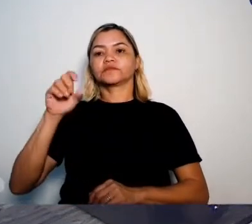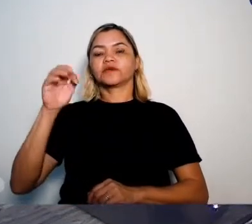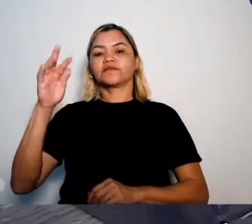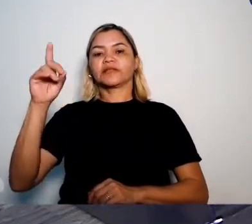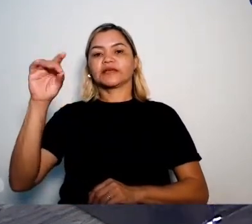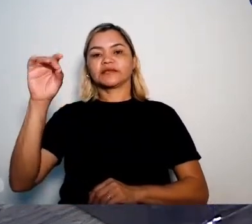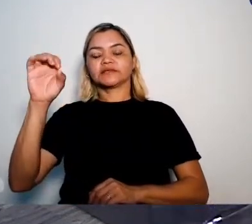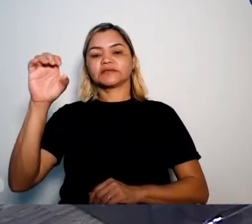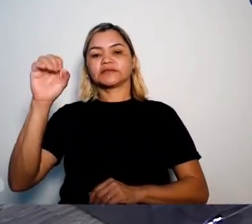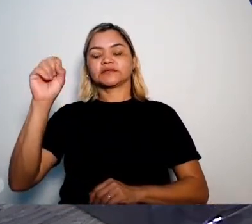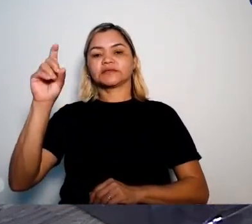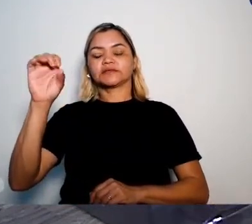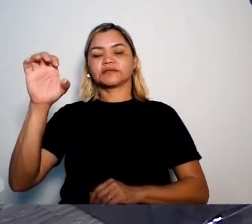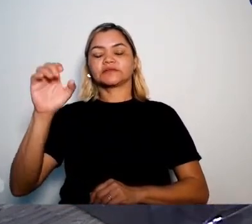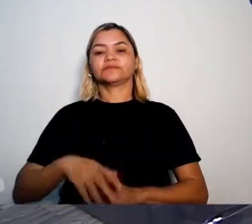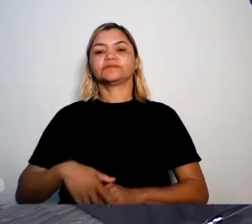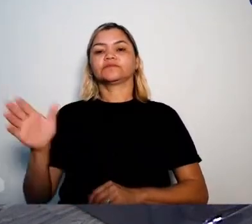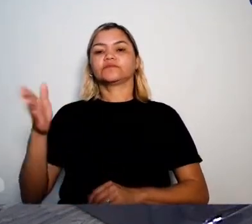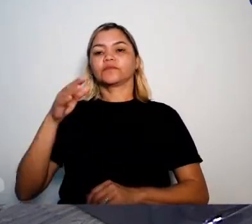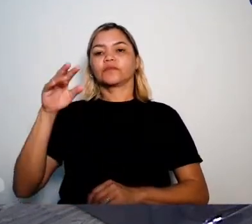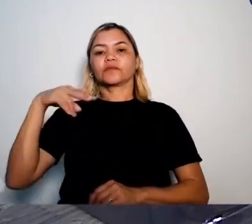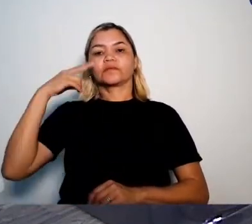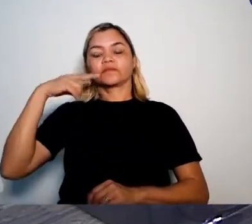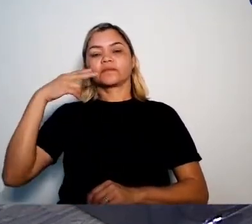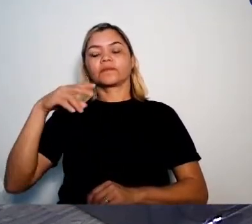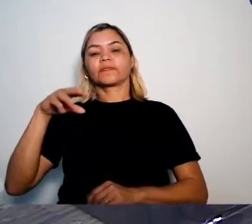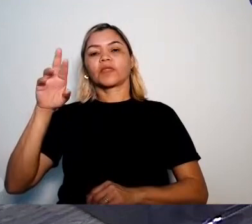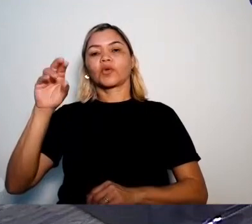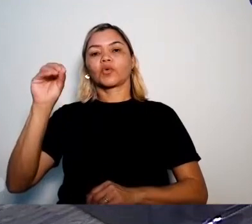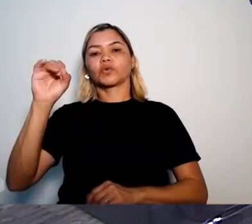Vereadora Rosiello. Presente.